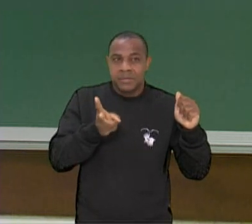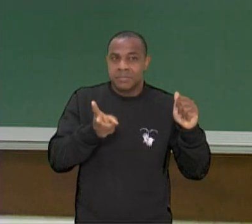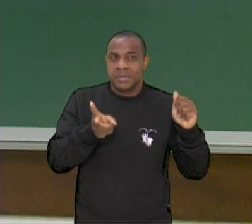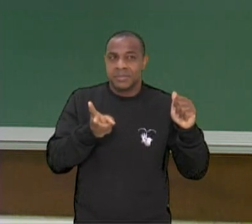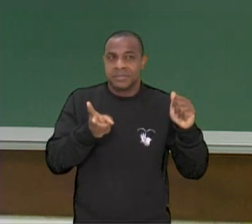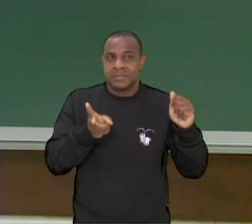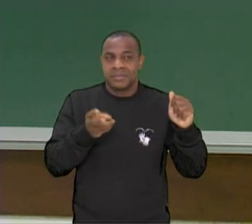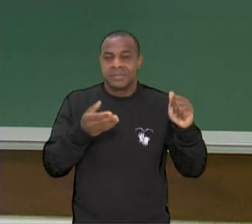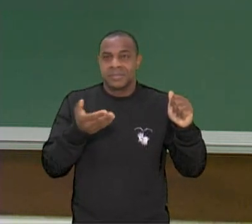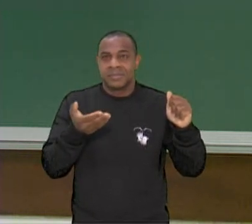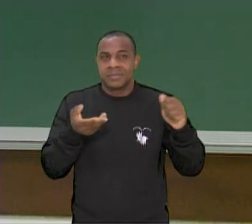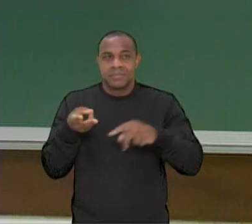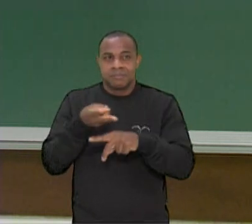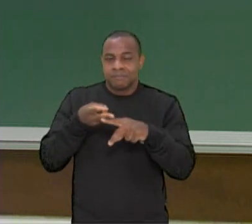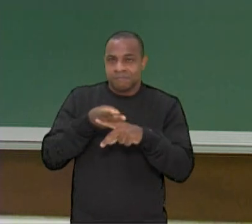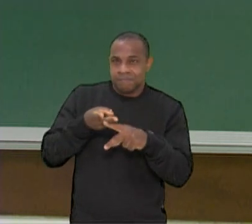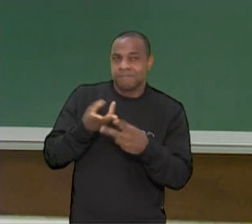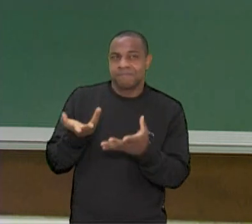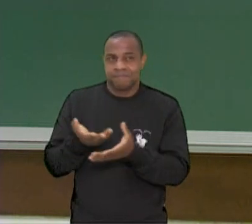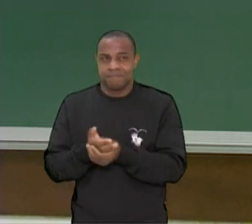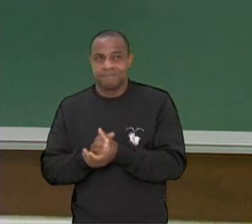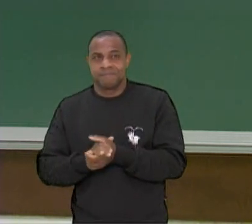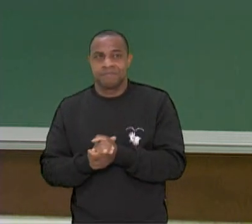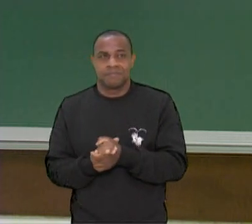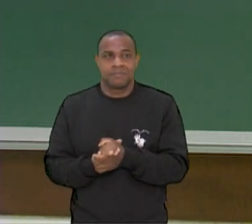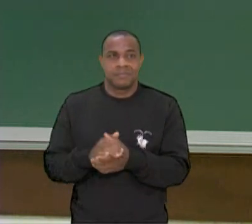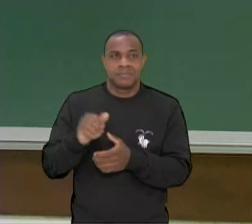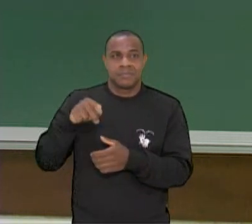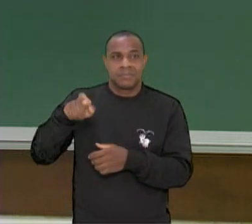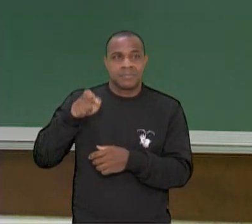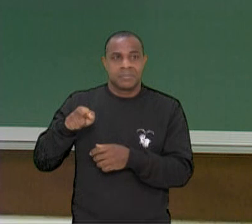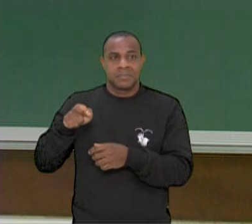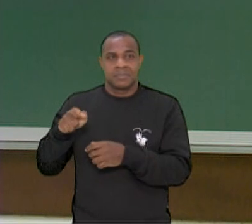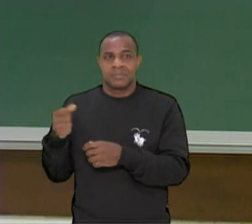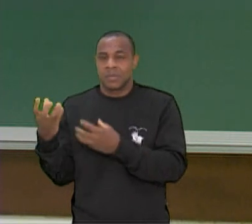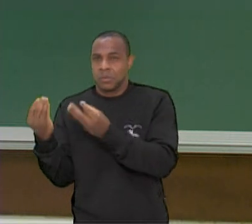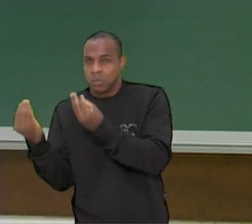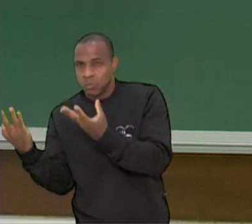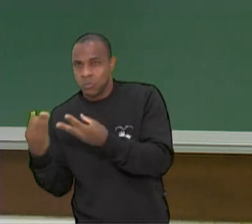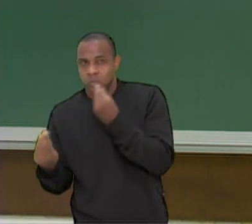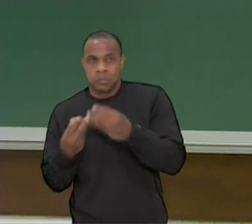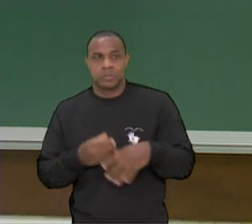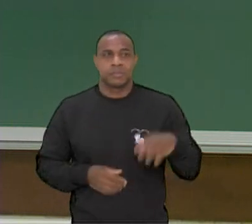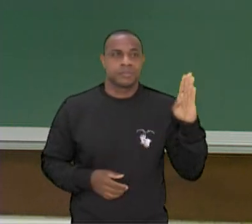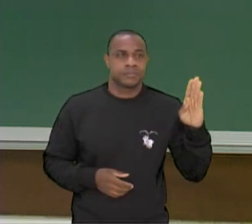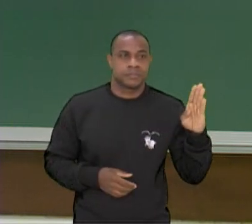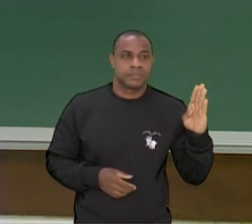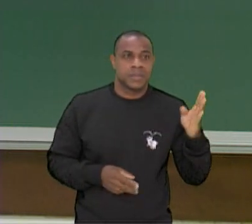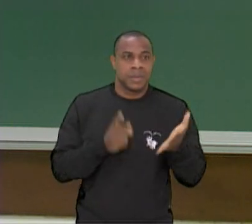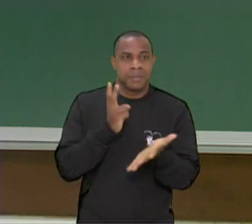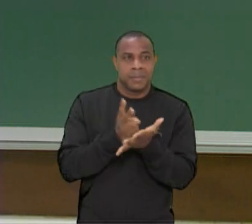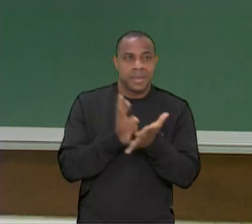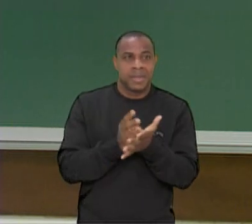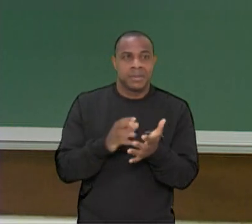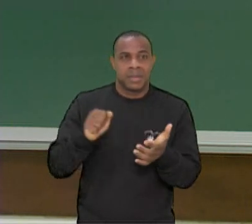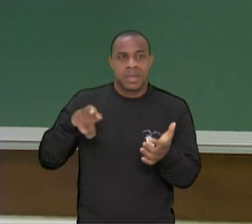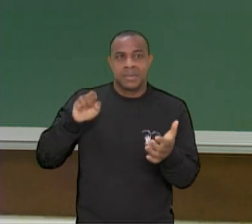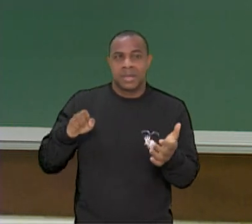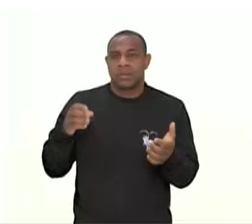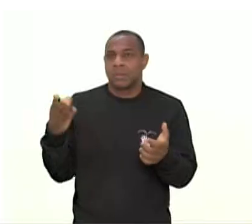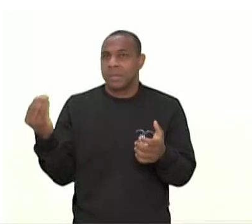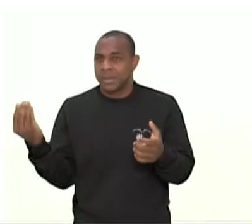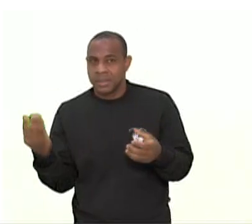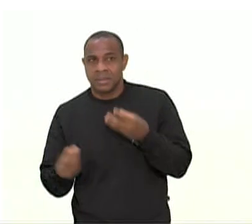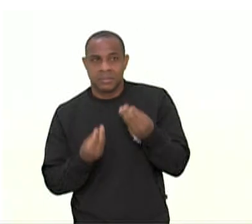providenciaram, né? E aí você vai preenchendo ali. Anexos, bastantes. Letra B, mesmo, anexo e